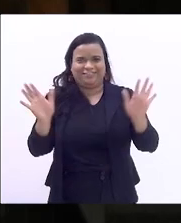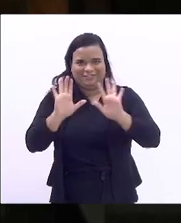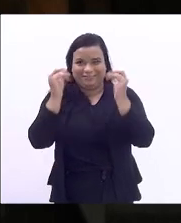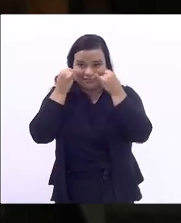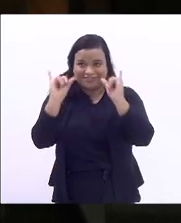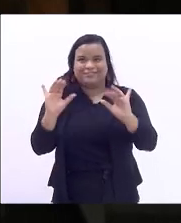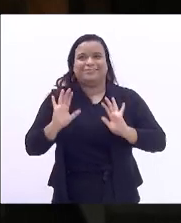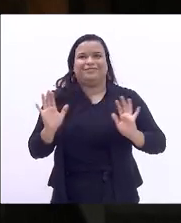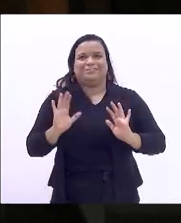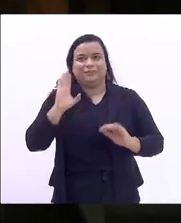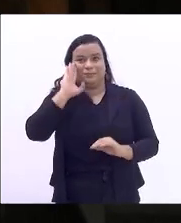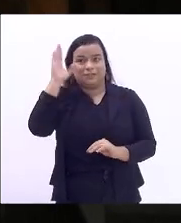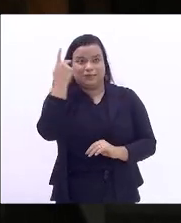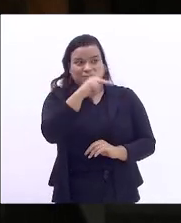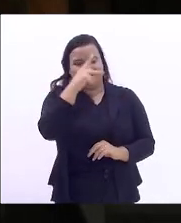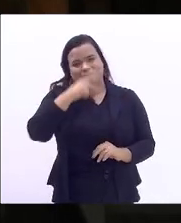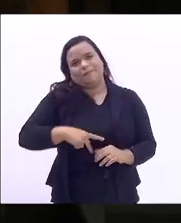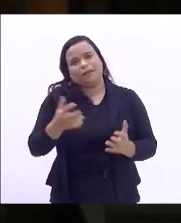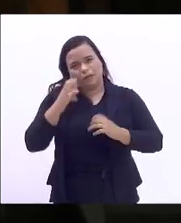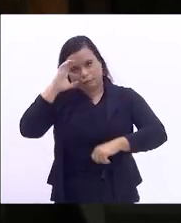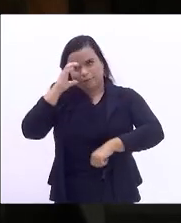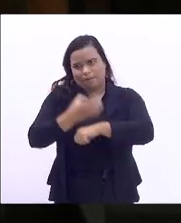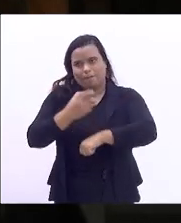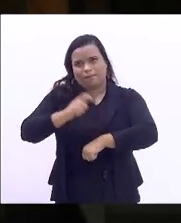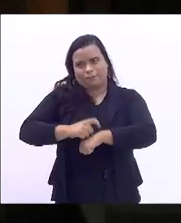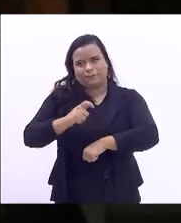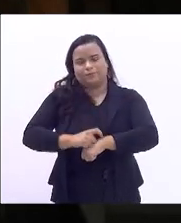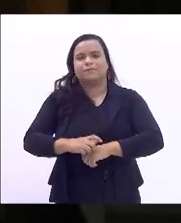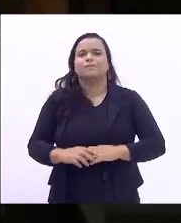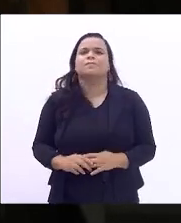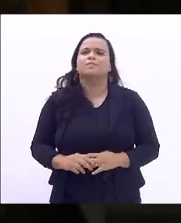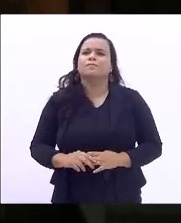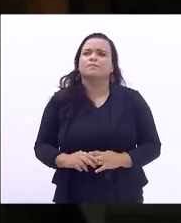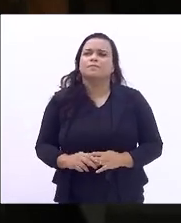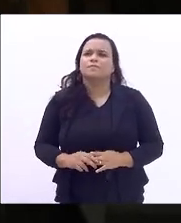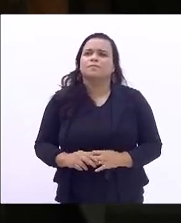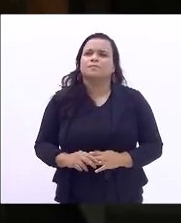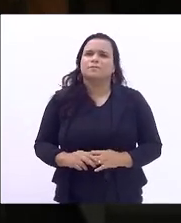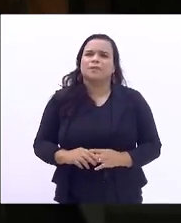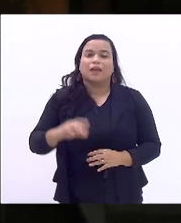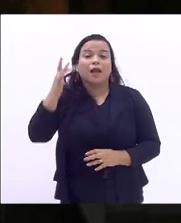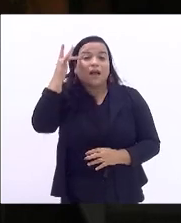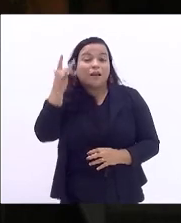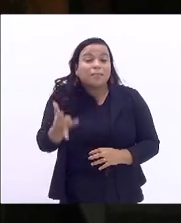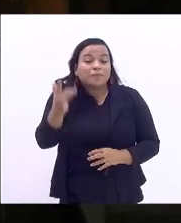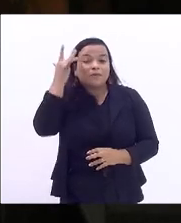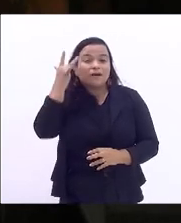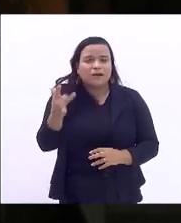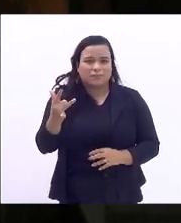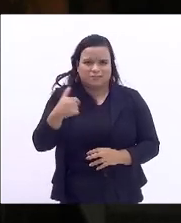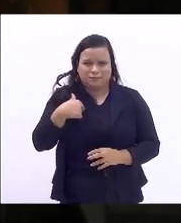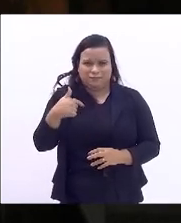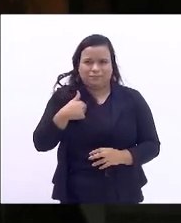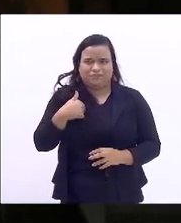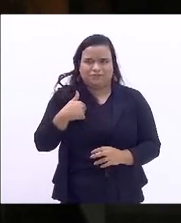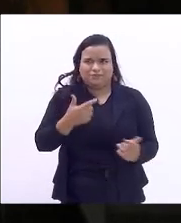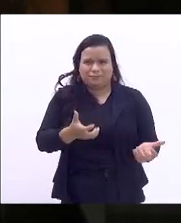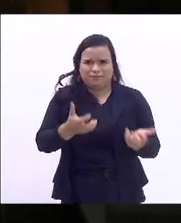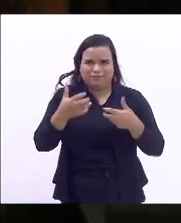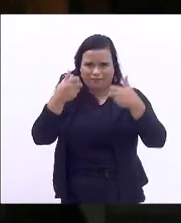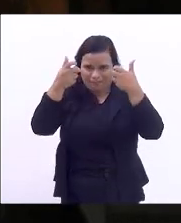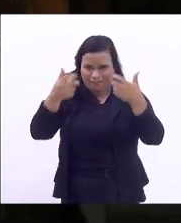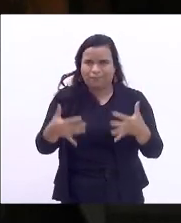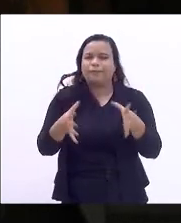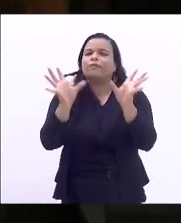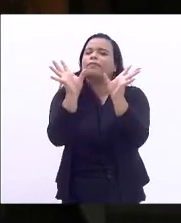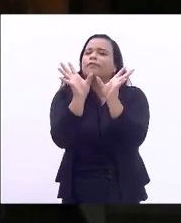e principalmente na sua presidência eu vou deixar para o dia de amanhã fazer